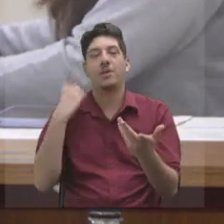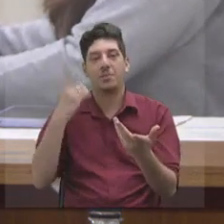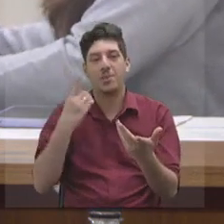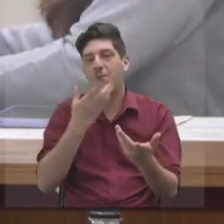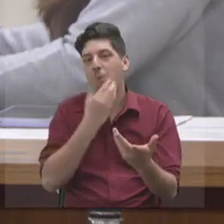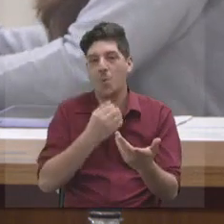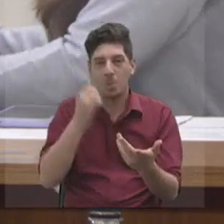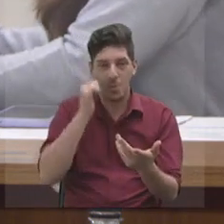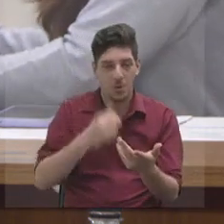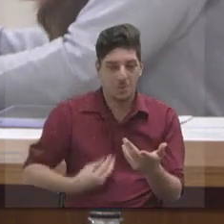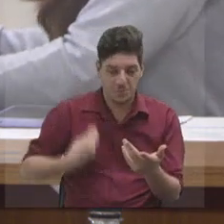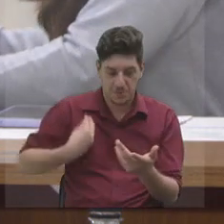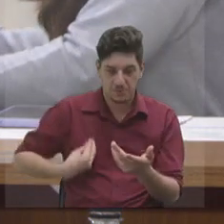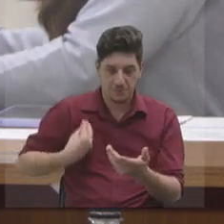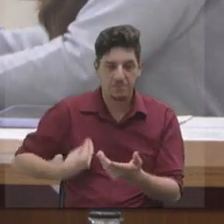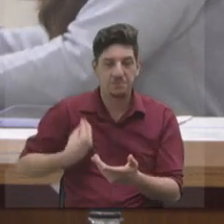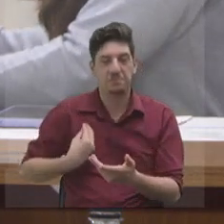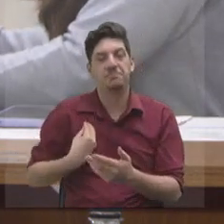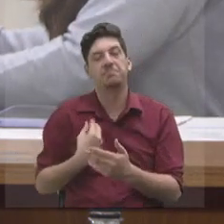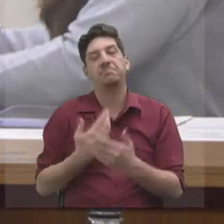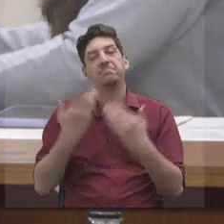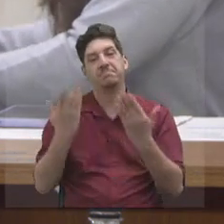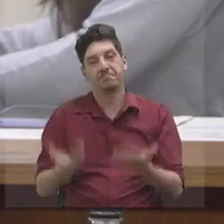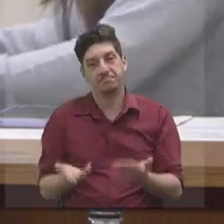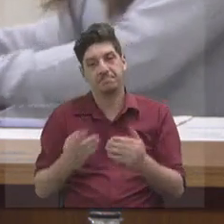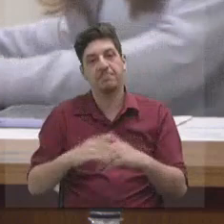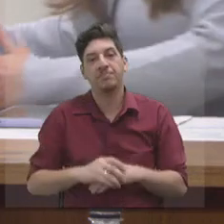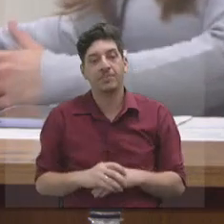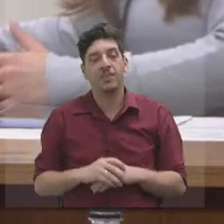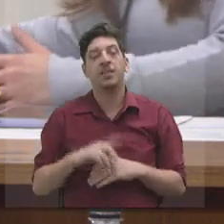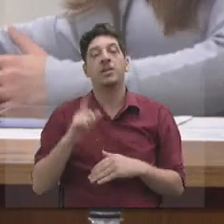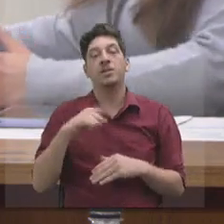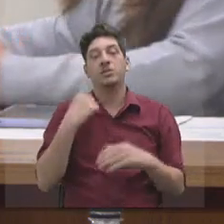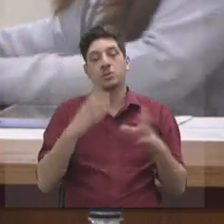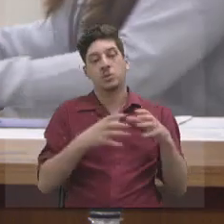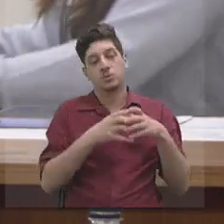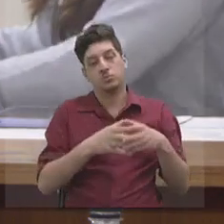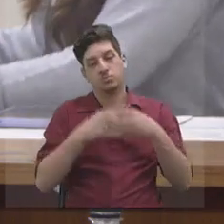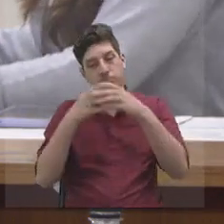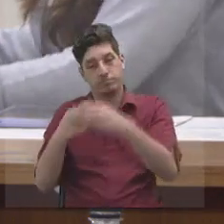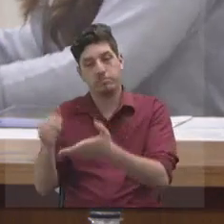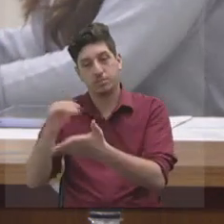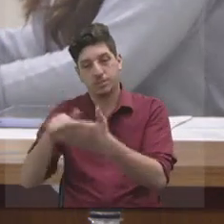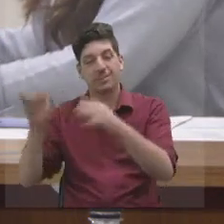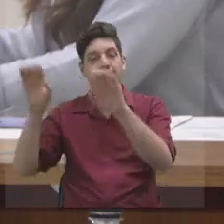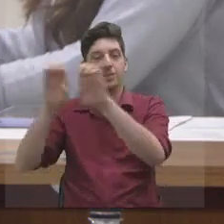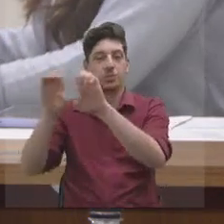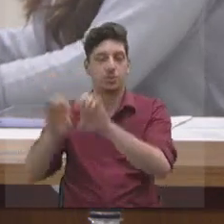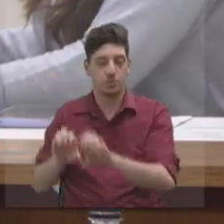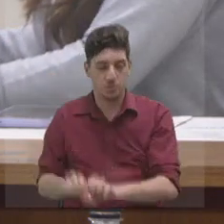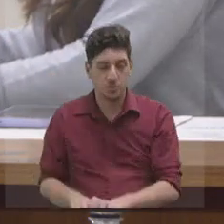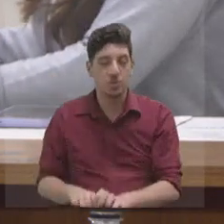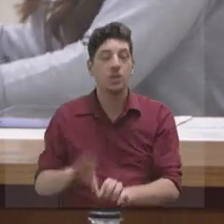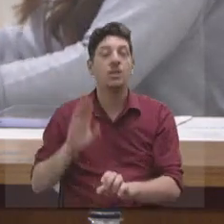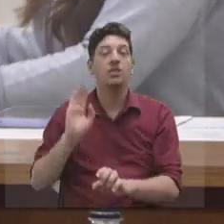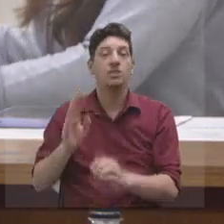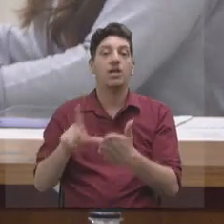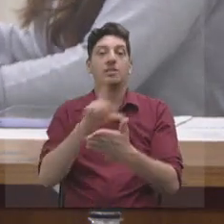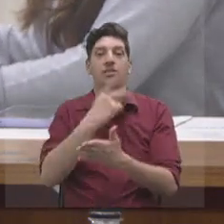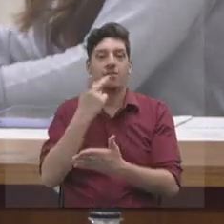Quando a nossa ida a secretaria de infraestrutura como foi feito como foi falado pelo